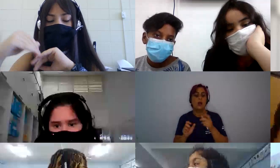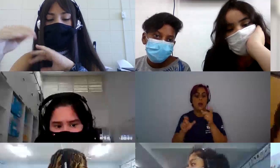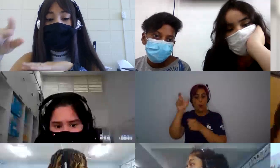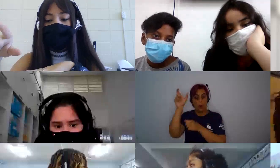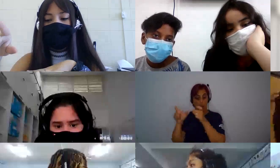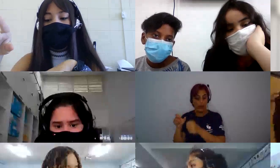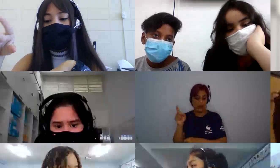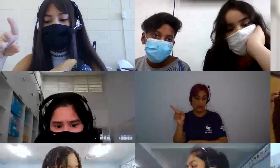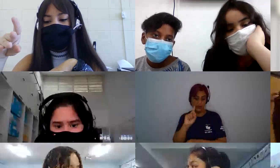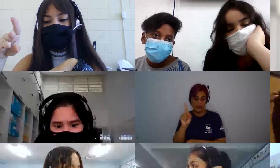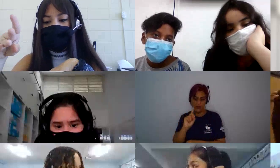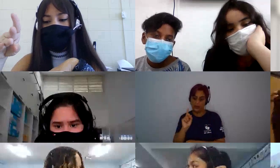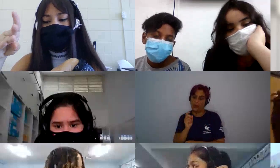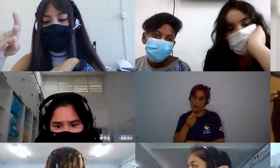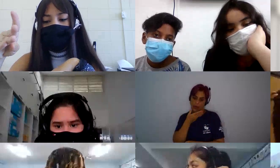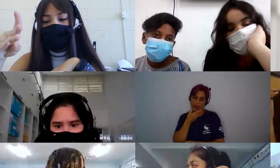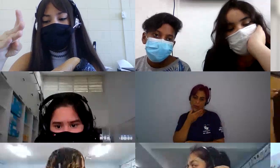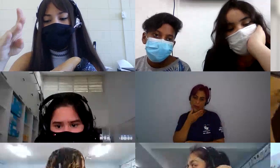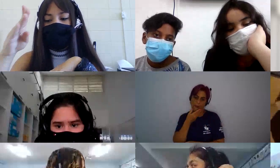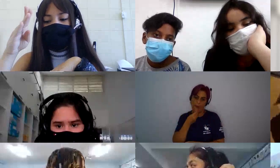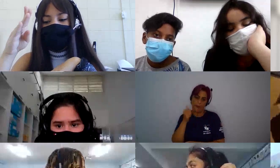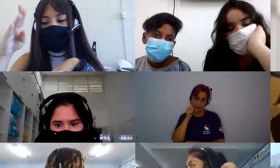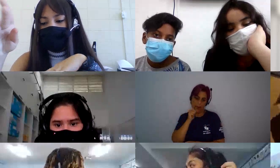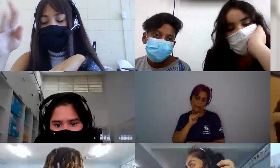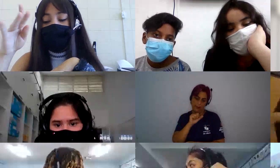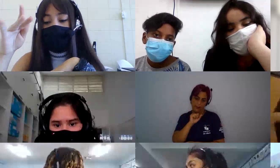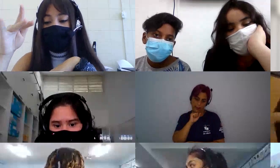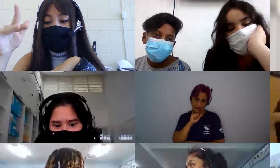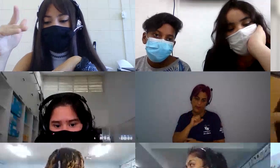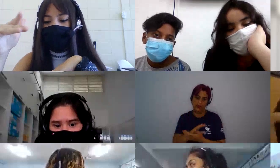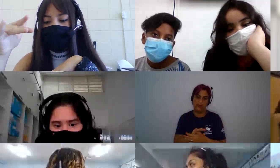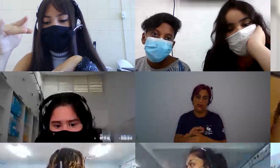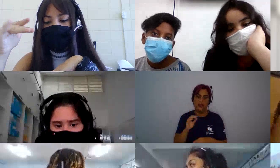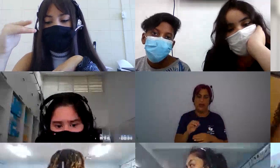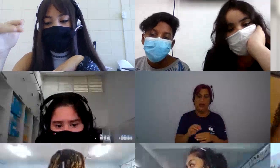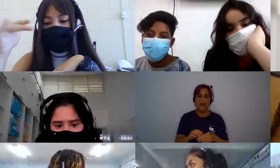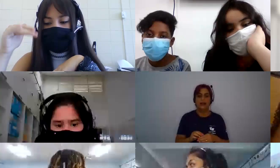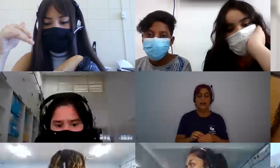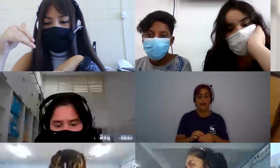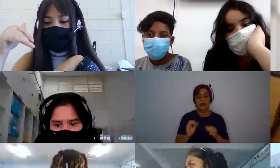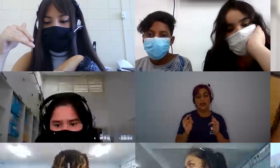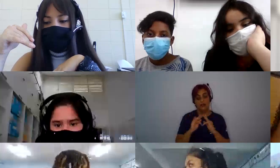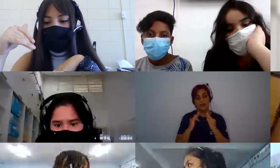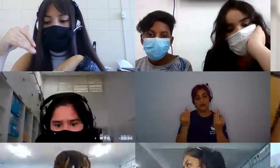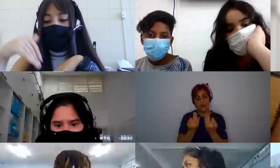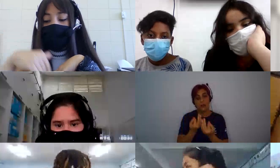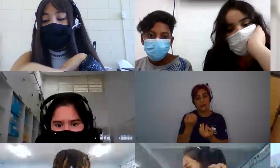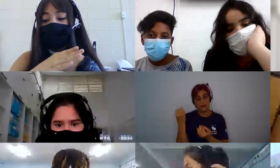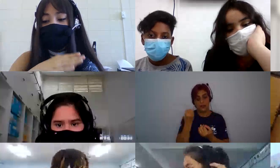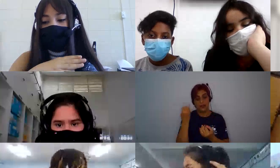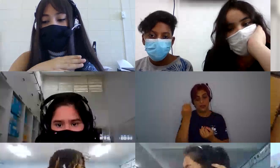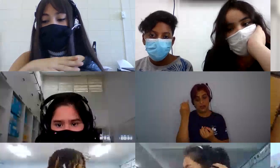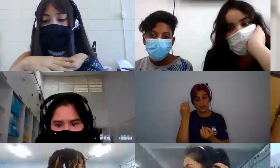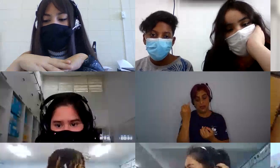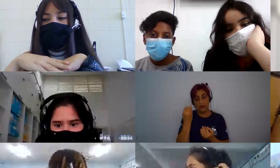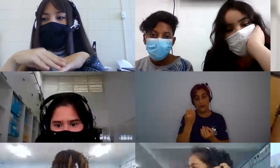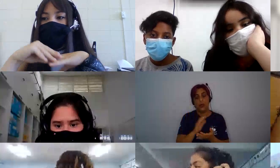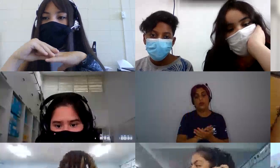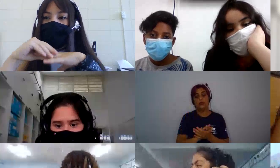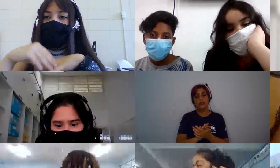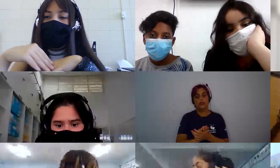pais. Como amigo, mas eu acho que os papéis familiares é muito importante na questão desse assunto. Tipo, para alertar,